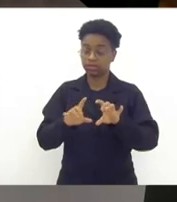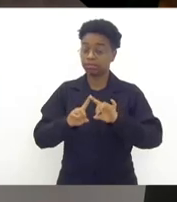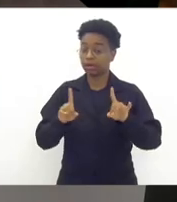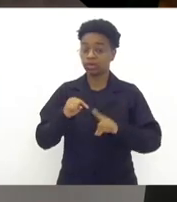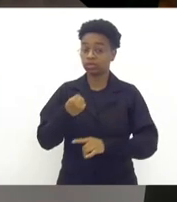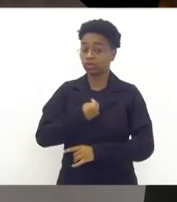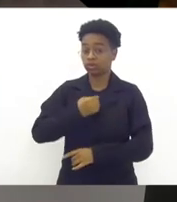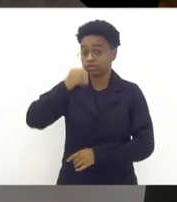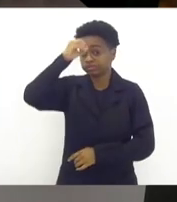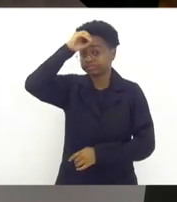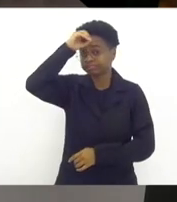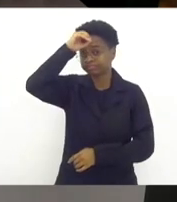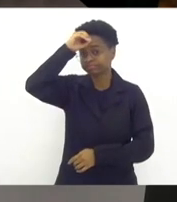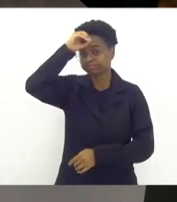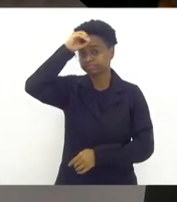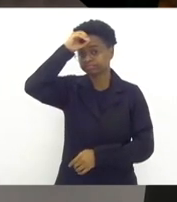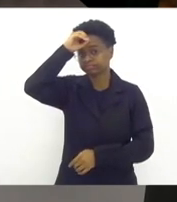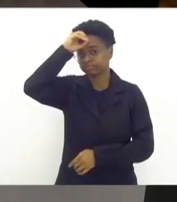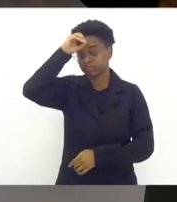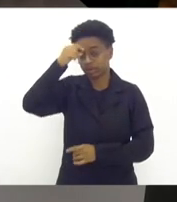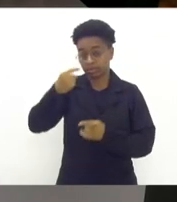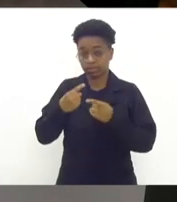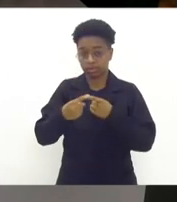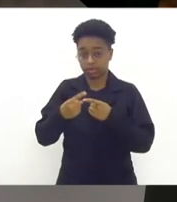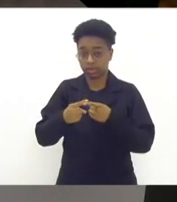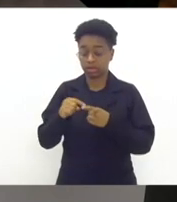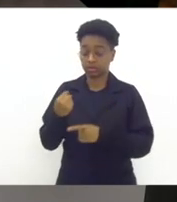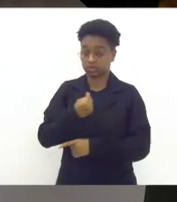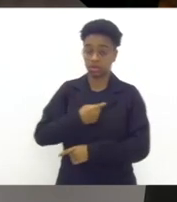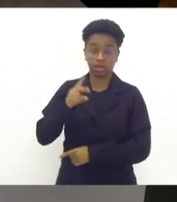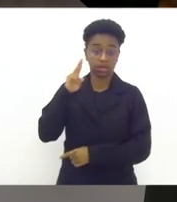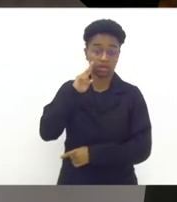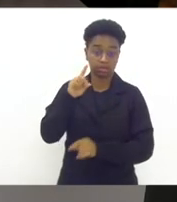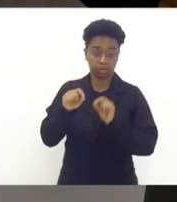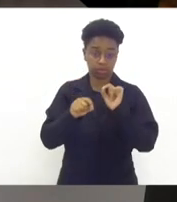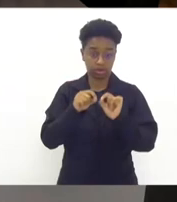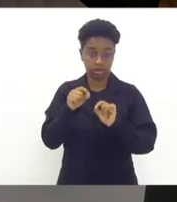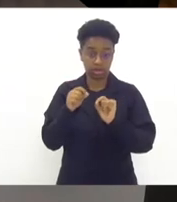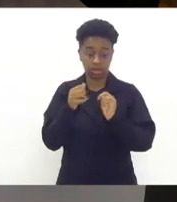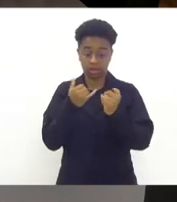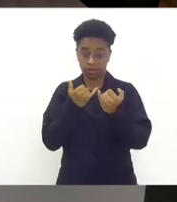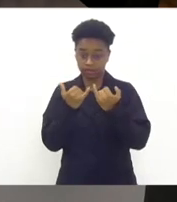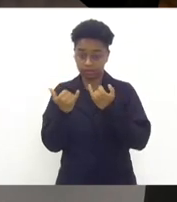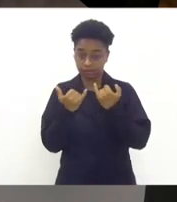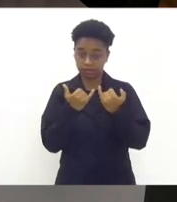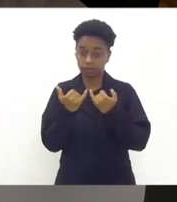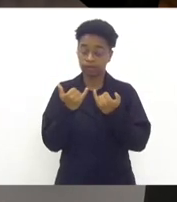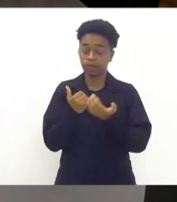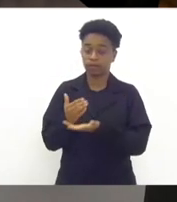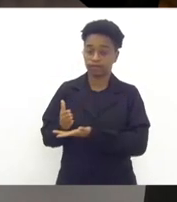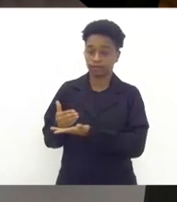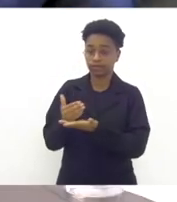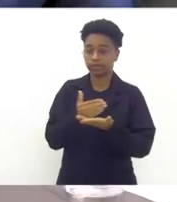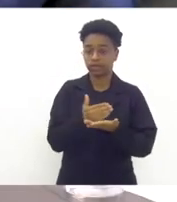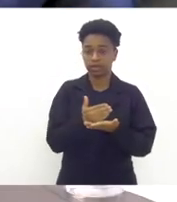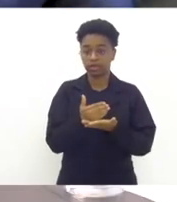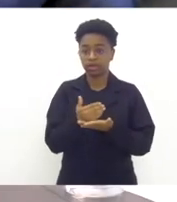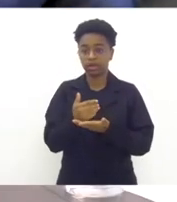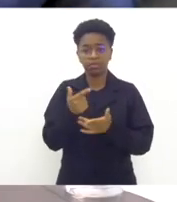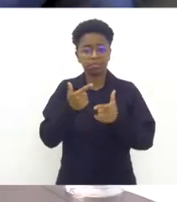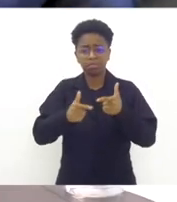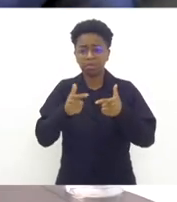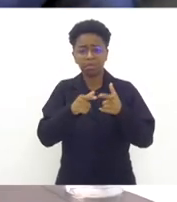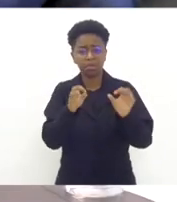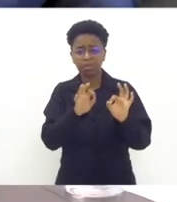tivemos conhecimento. Porque, vamos lembrar, os dados também, e soldado Douglas, não há problema